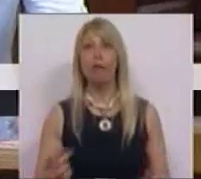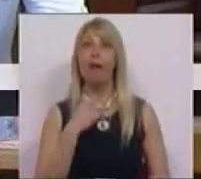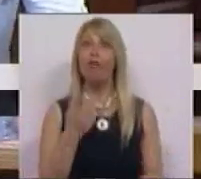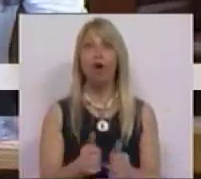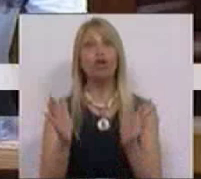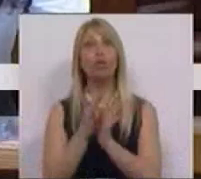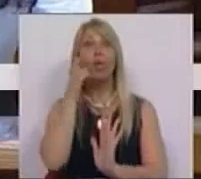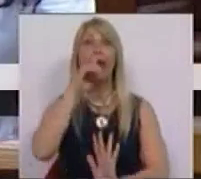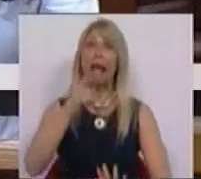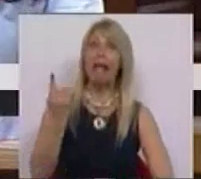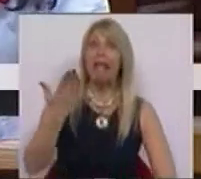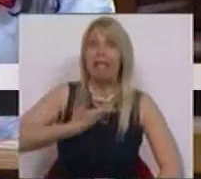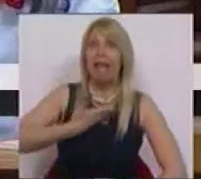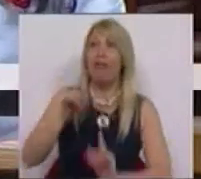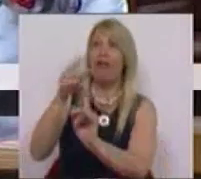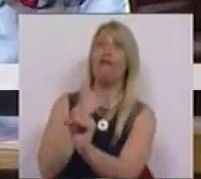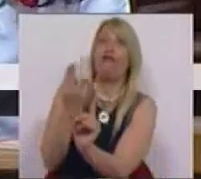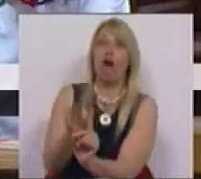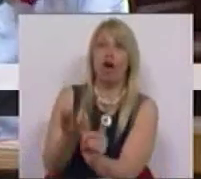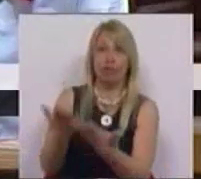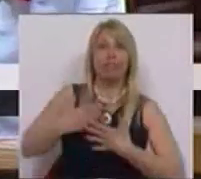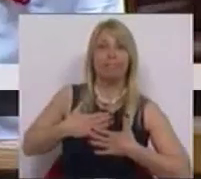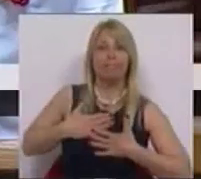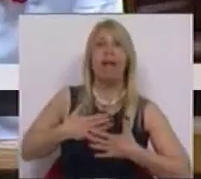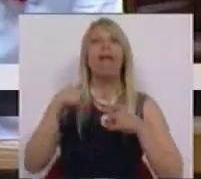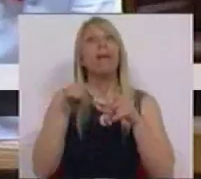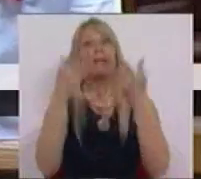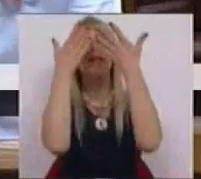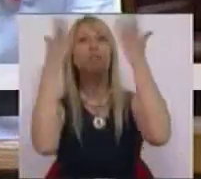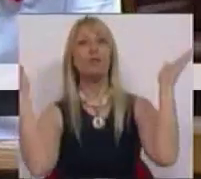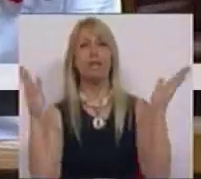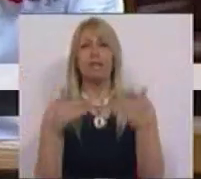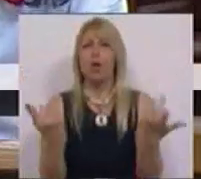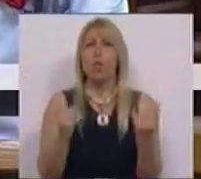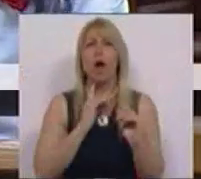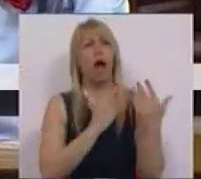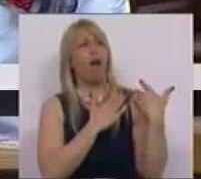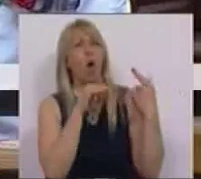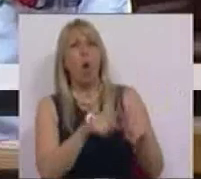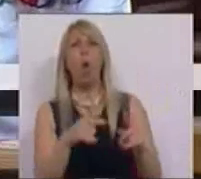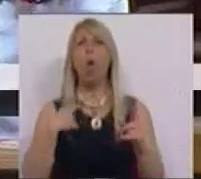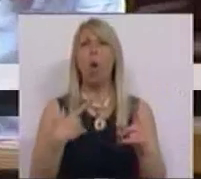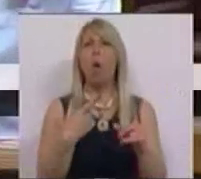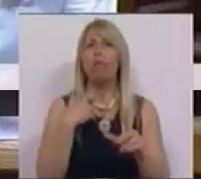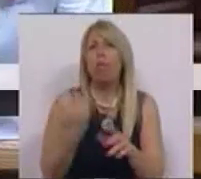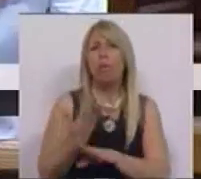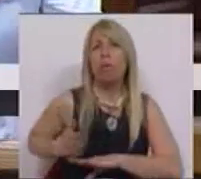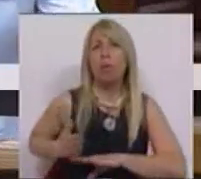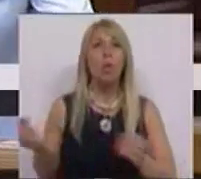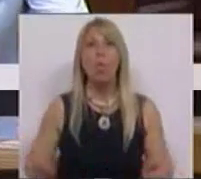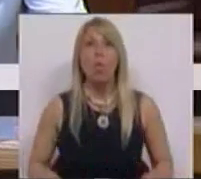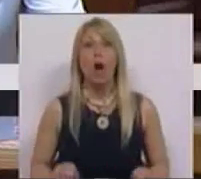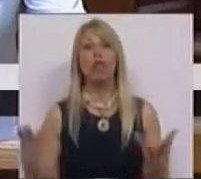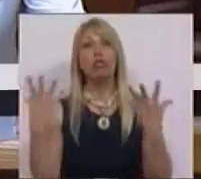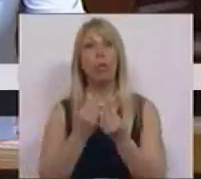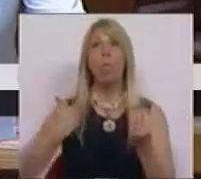voz. Assim se faria a mais notável democracia, sem tutelas nem complexos, juntando o passado e o presente de um país